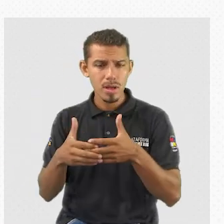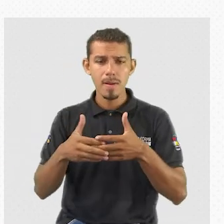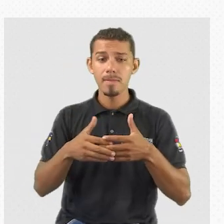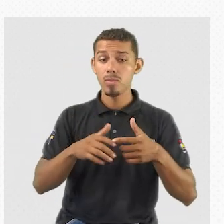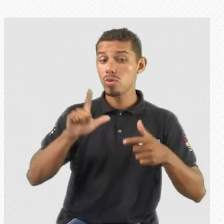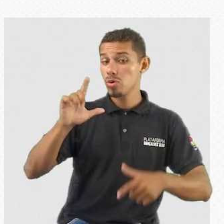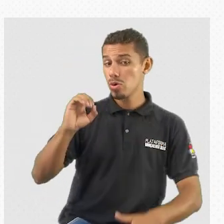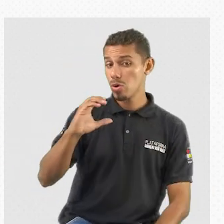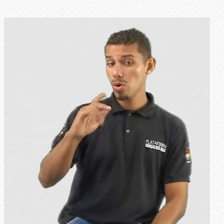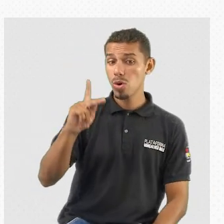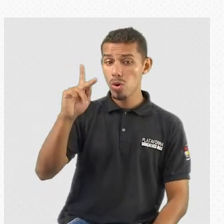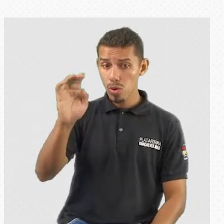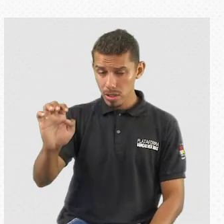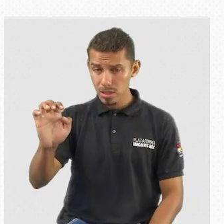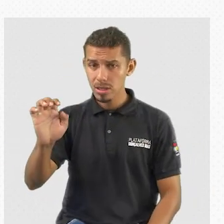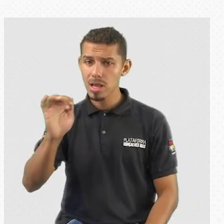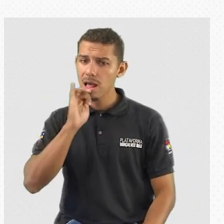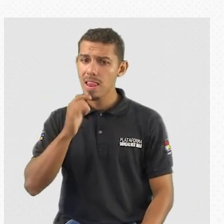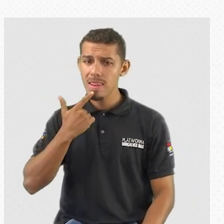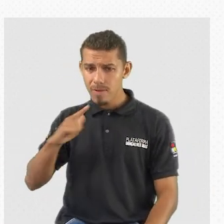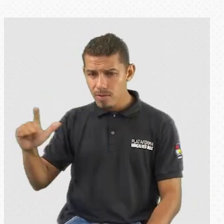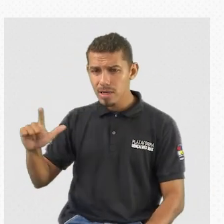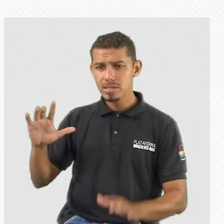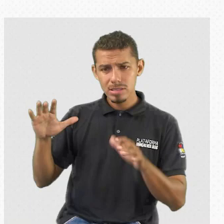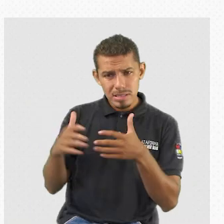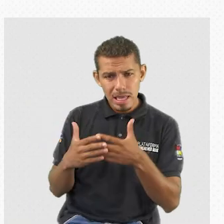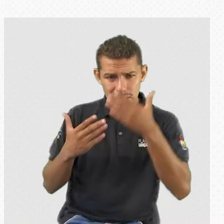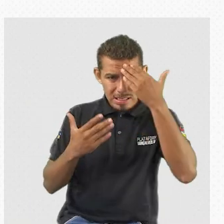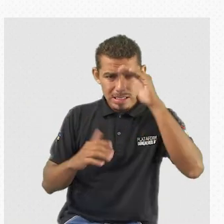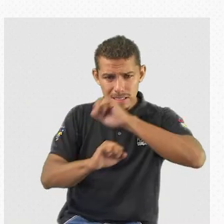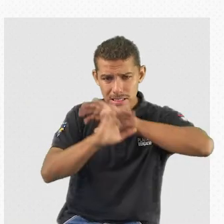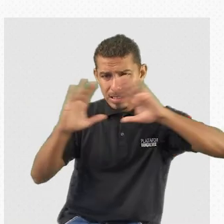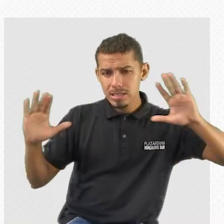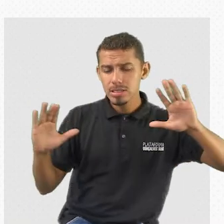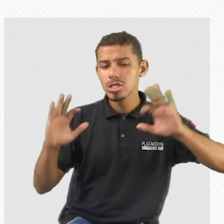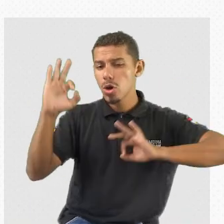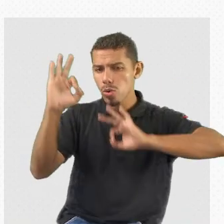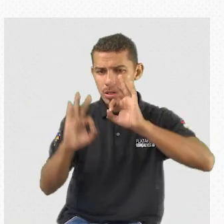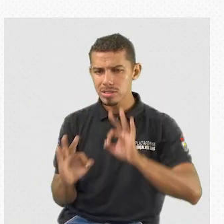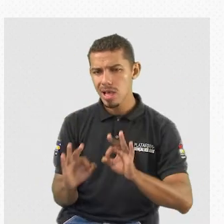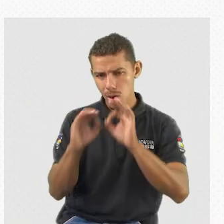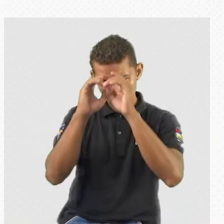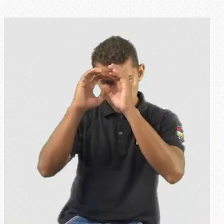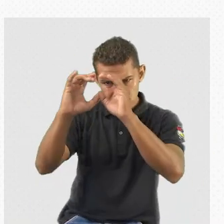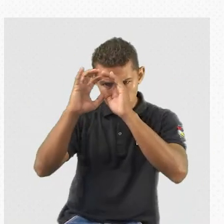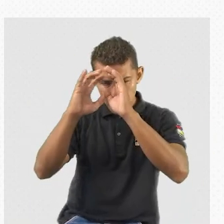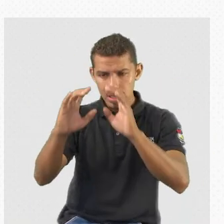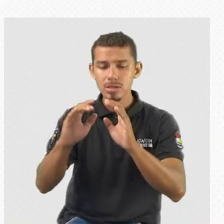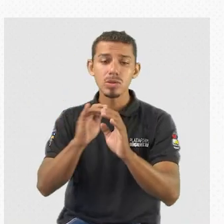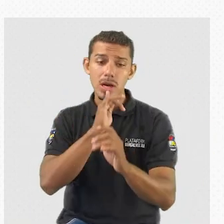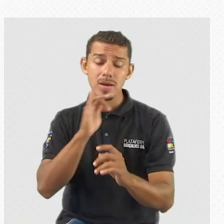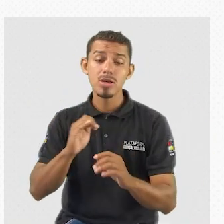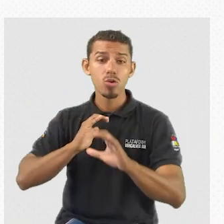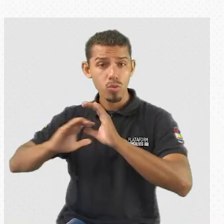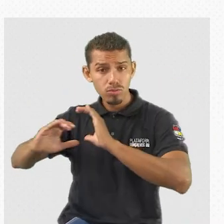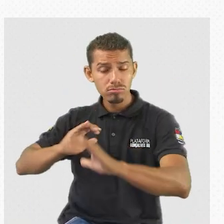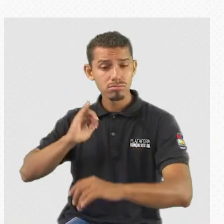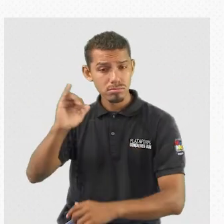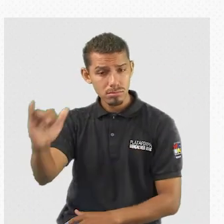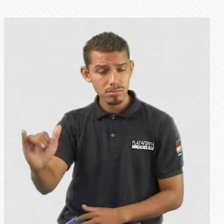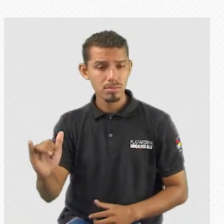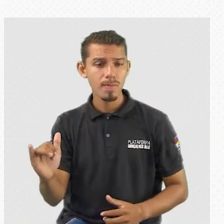como Locke, a linguagem passa a ser entendida como um meio de organizar o pensamento e de